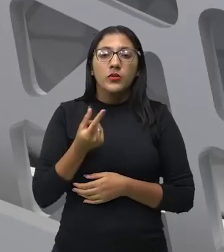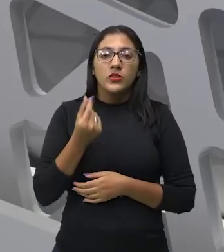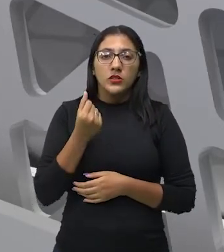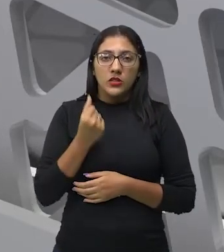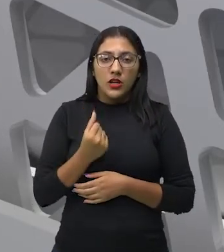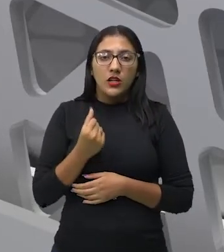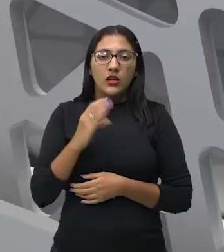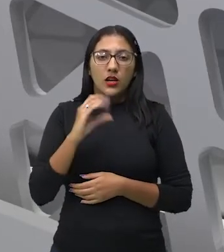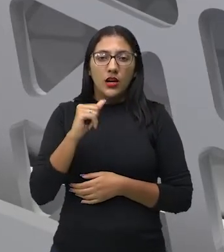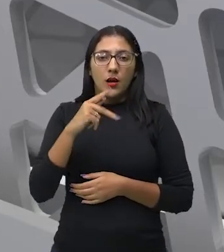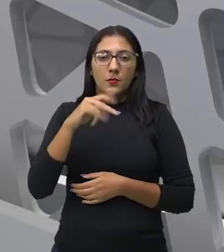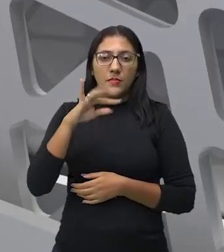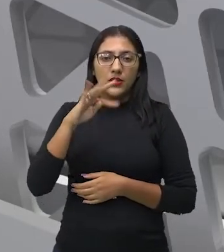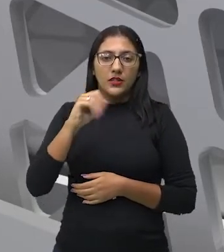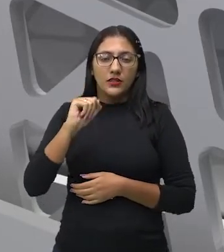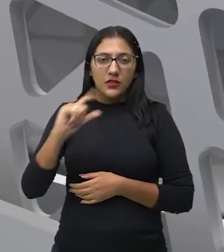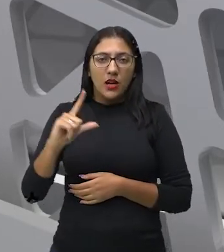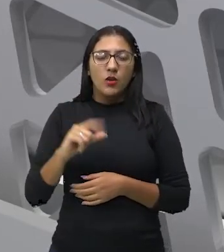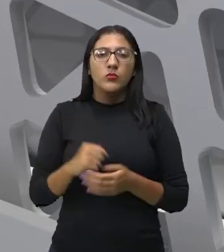capital, dinheiro,